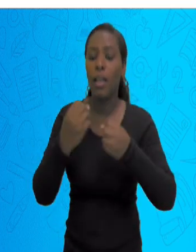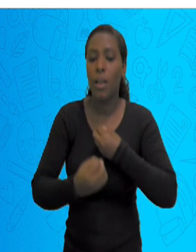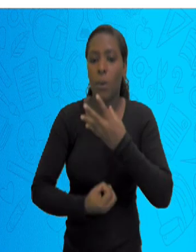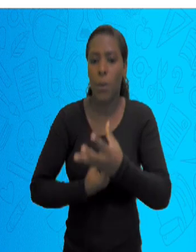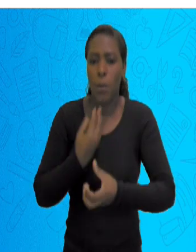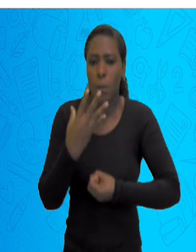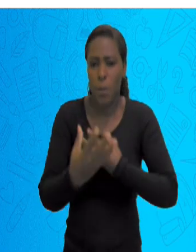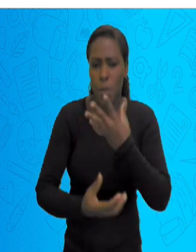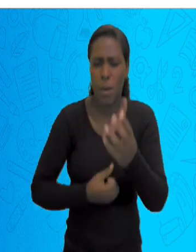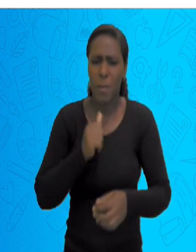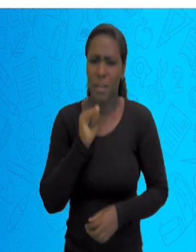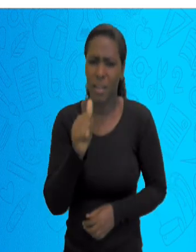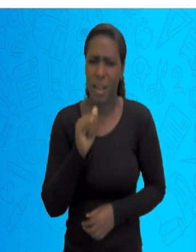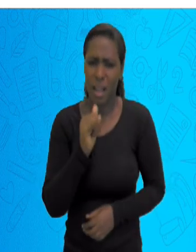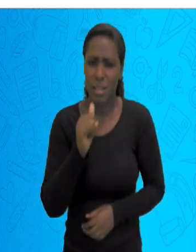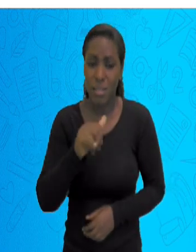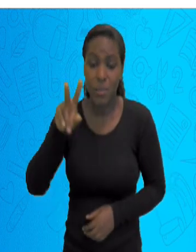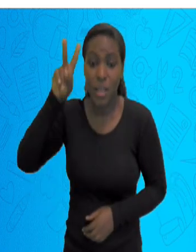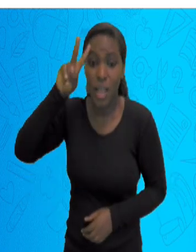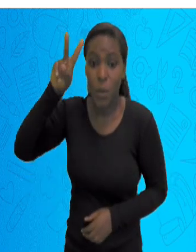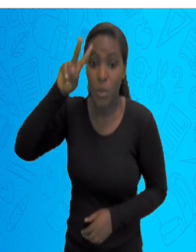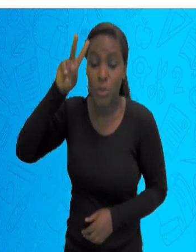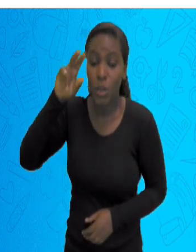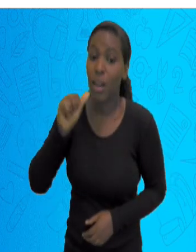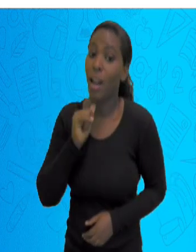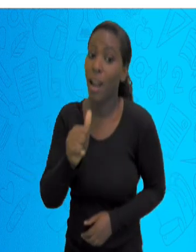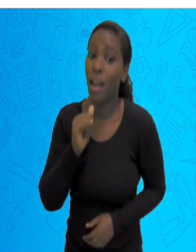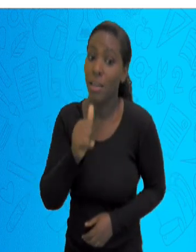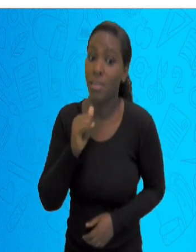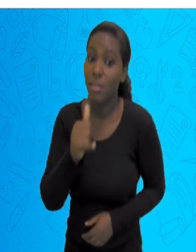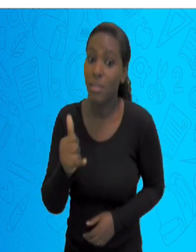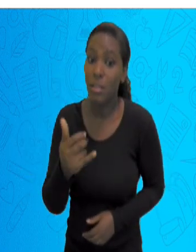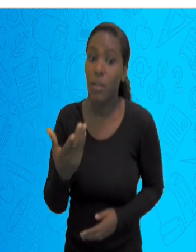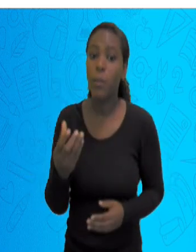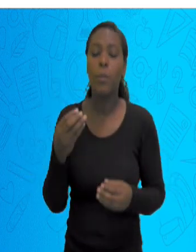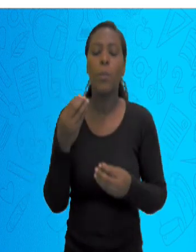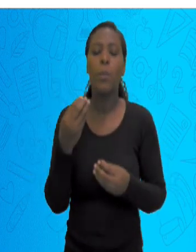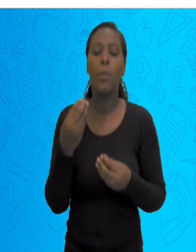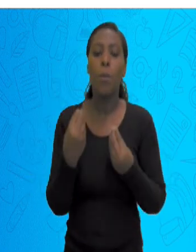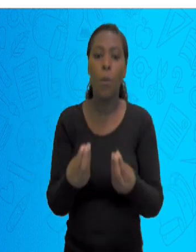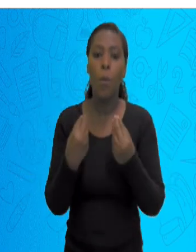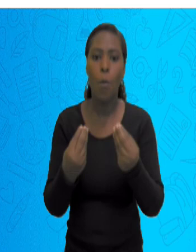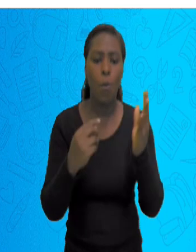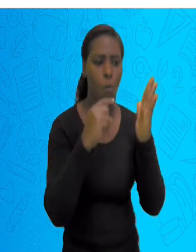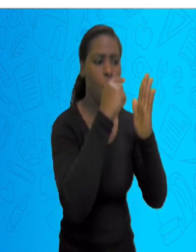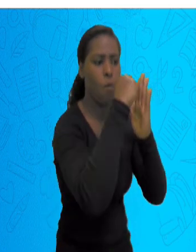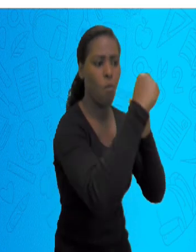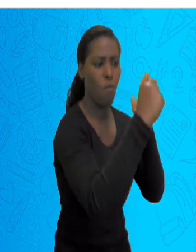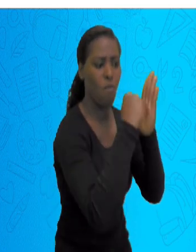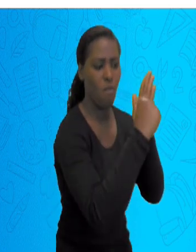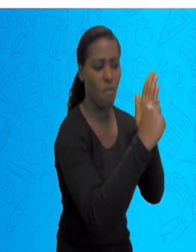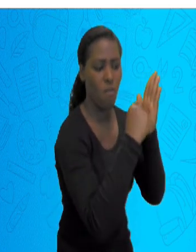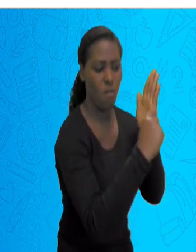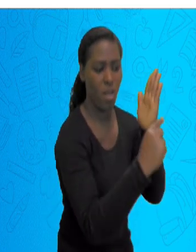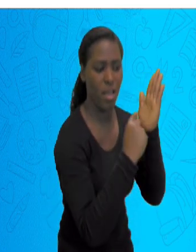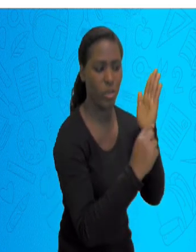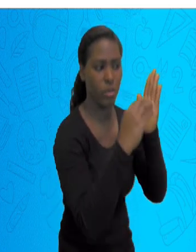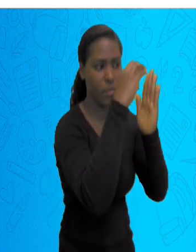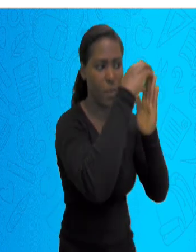poema narrativo é uma história contada por meio de versos. Veremos então todas